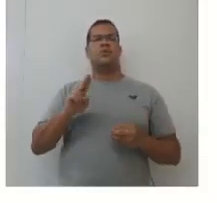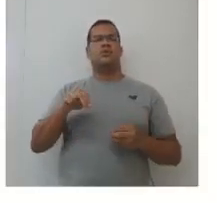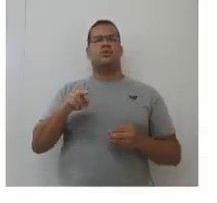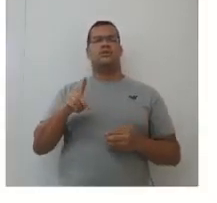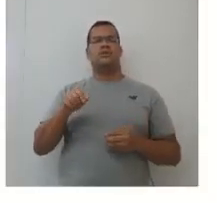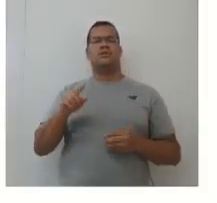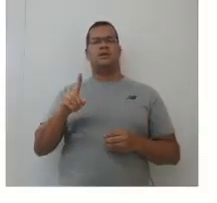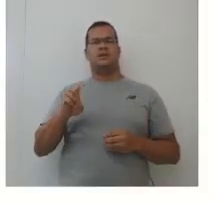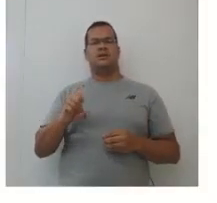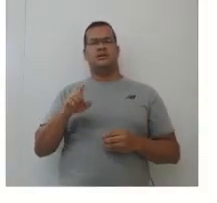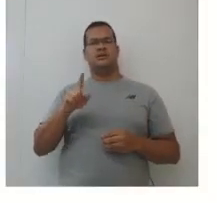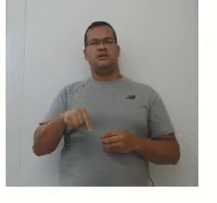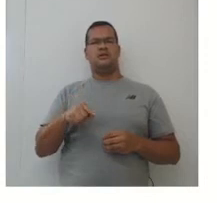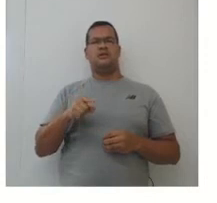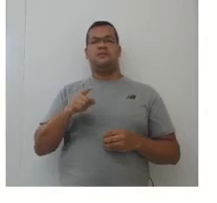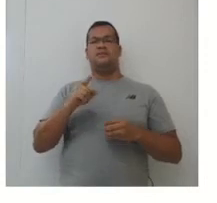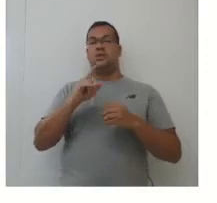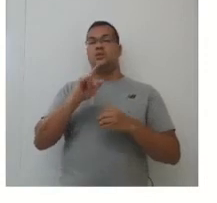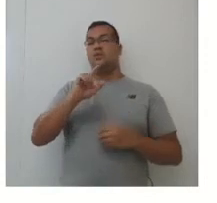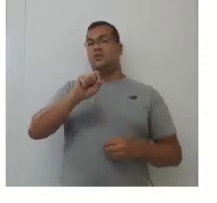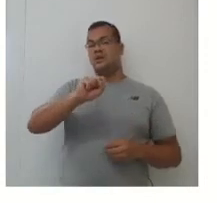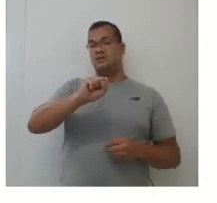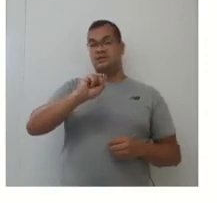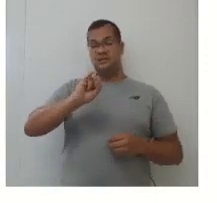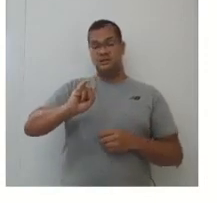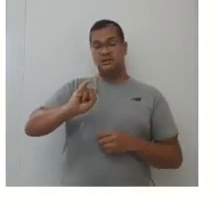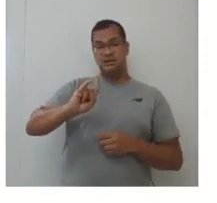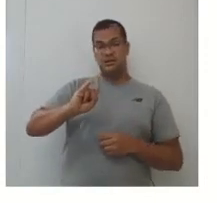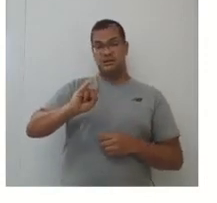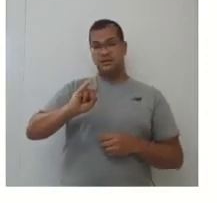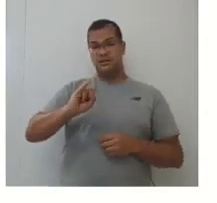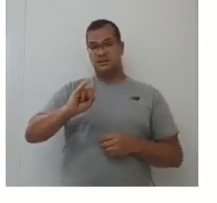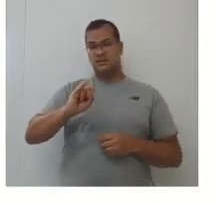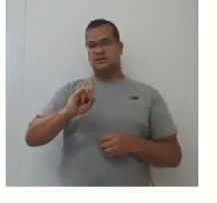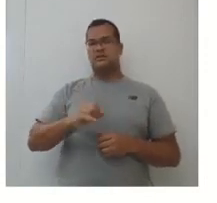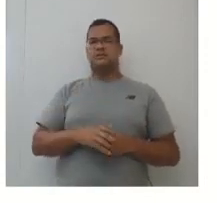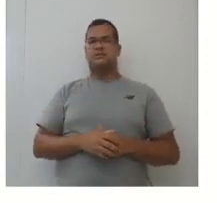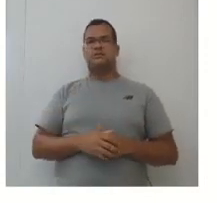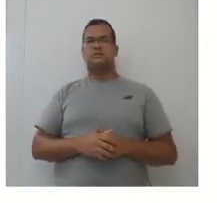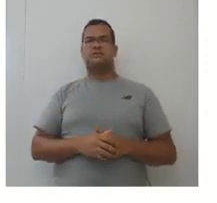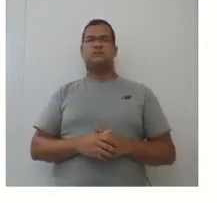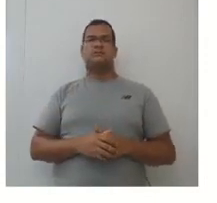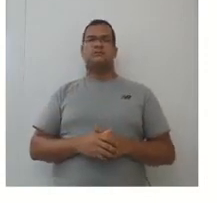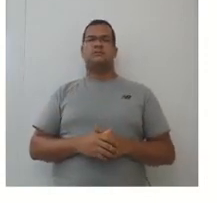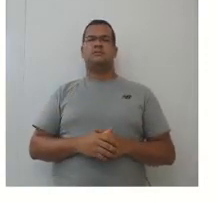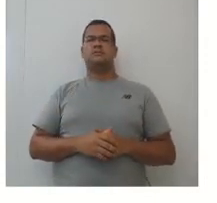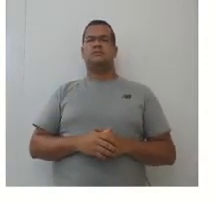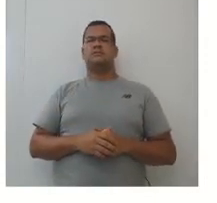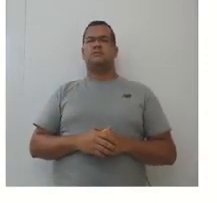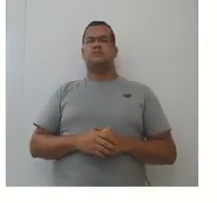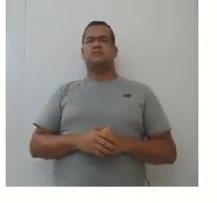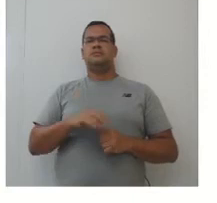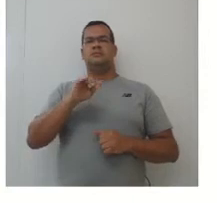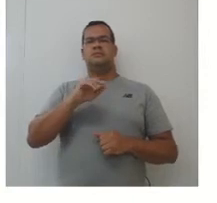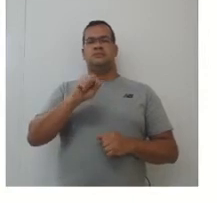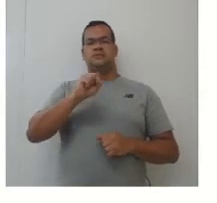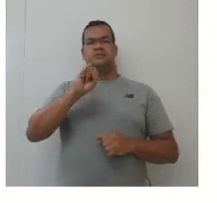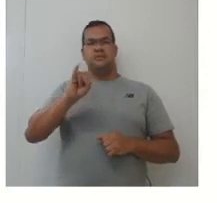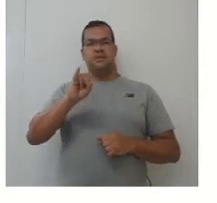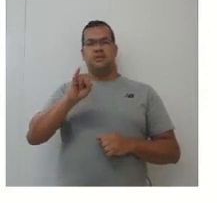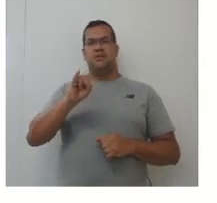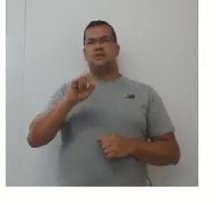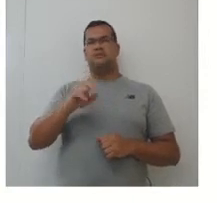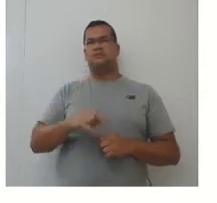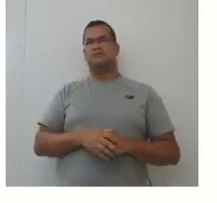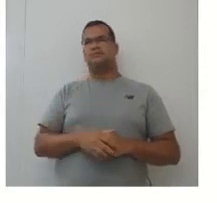elétrico. No sistema internacional de unidades. Ó, unidade de campo elétrico SI.